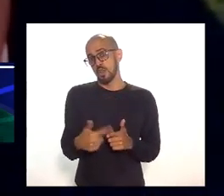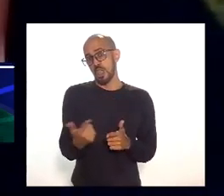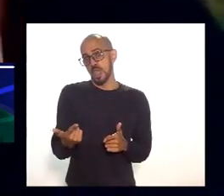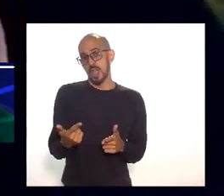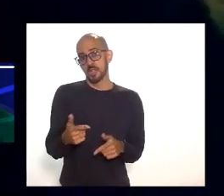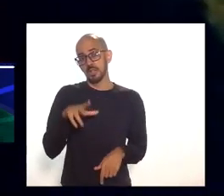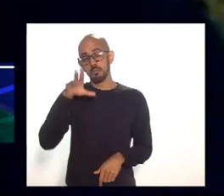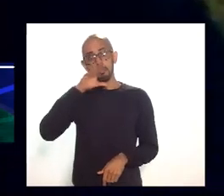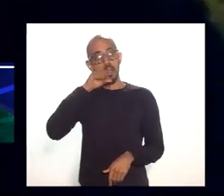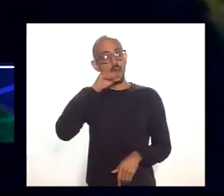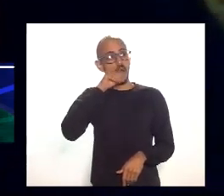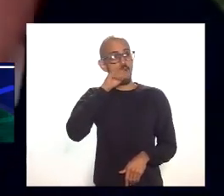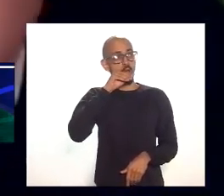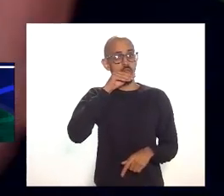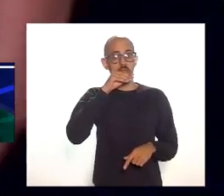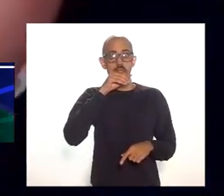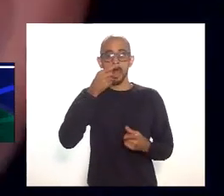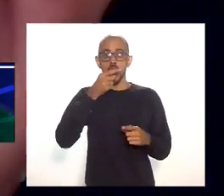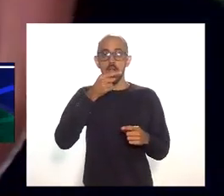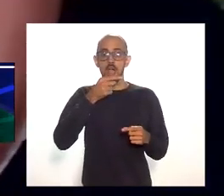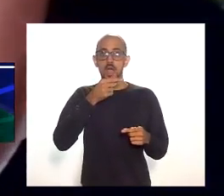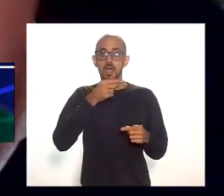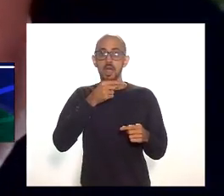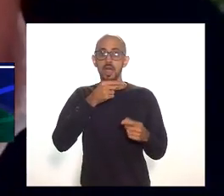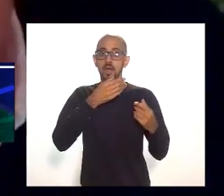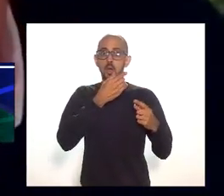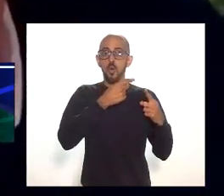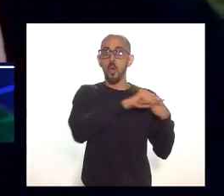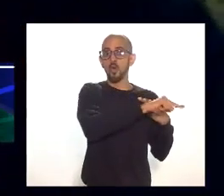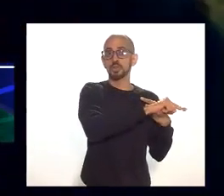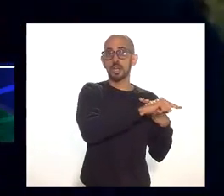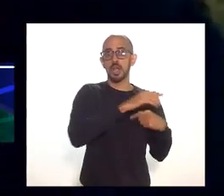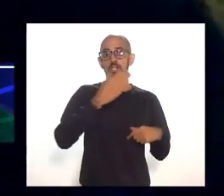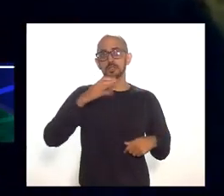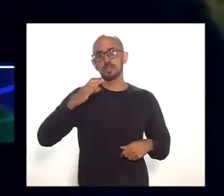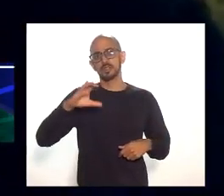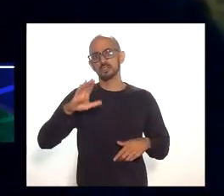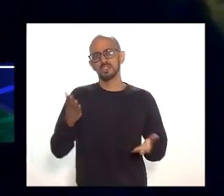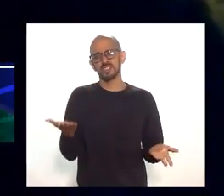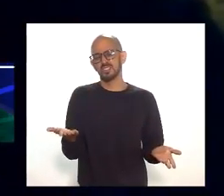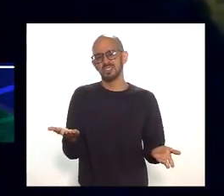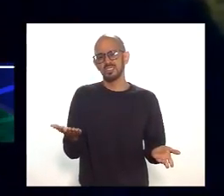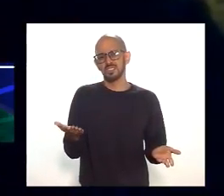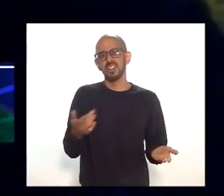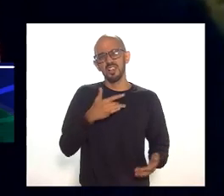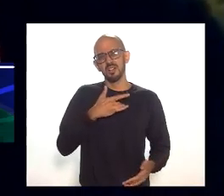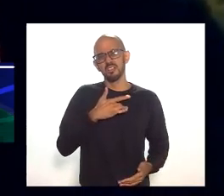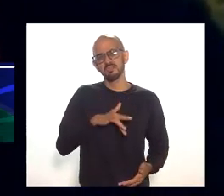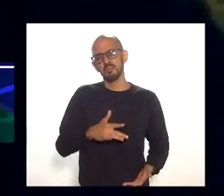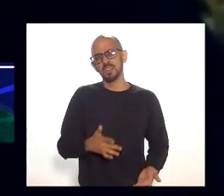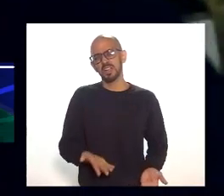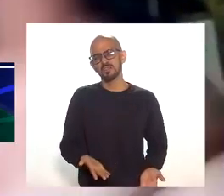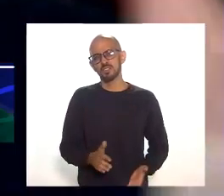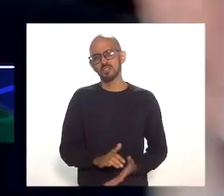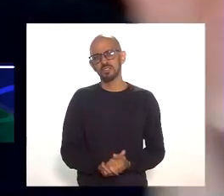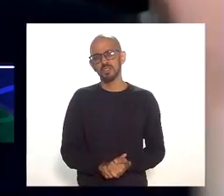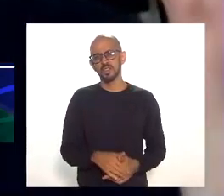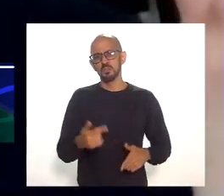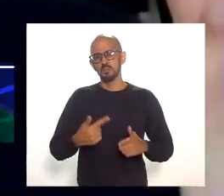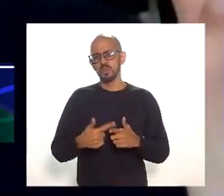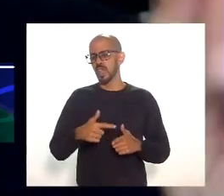partiu da ciência. Não, pelo contrário. É da negação da ciência que quiseram politizar esse assunto tão importante que